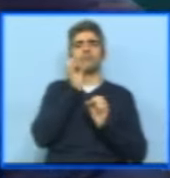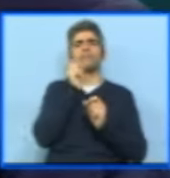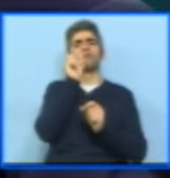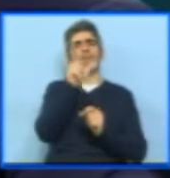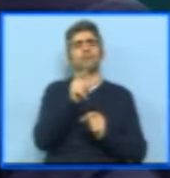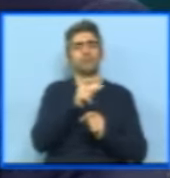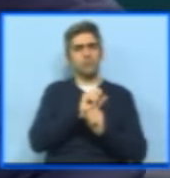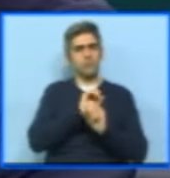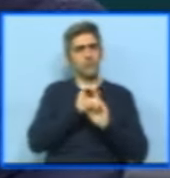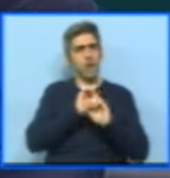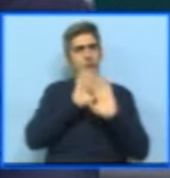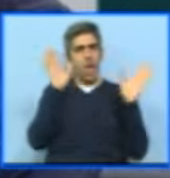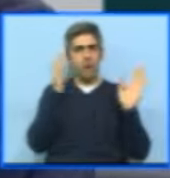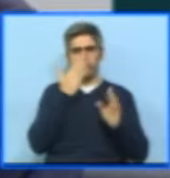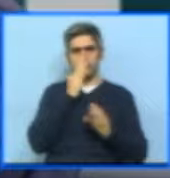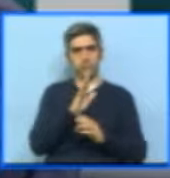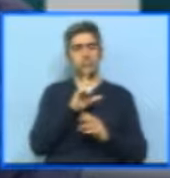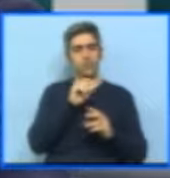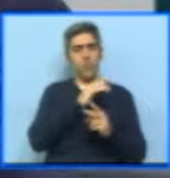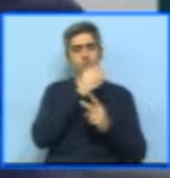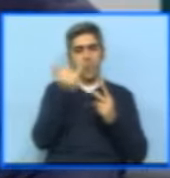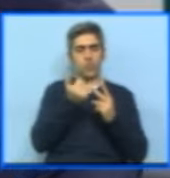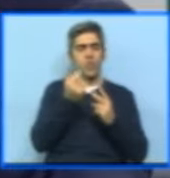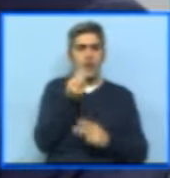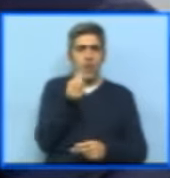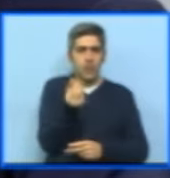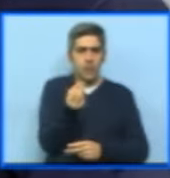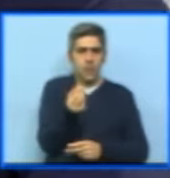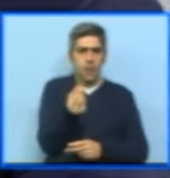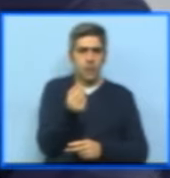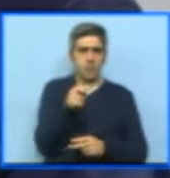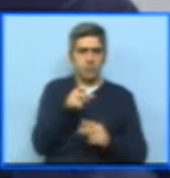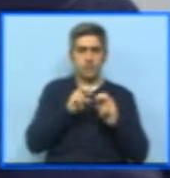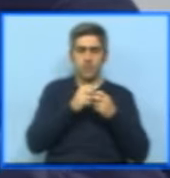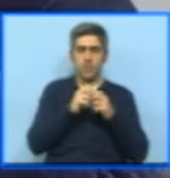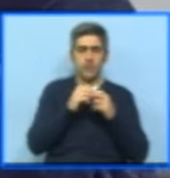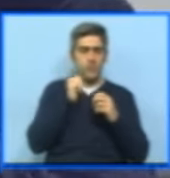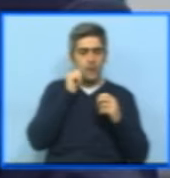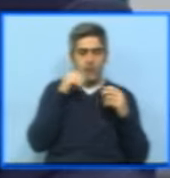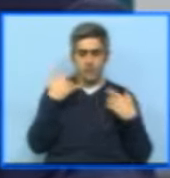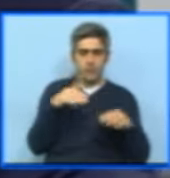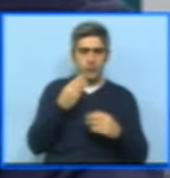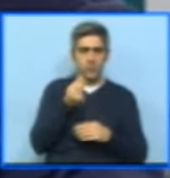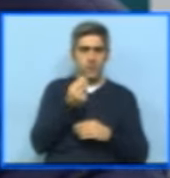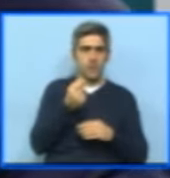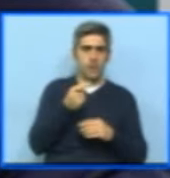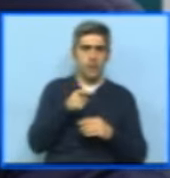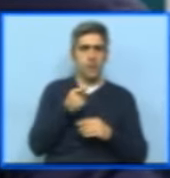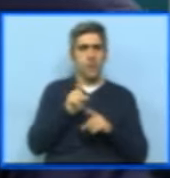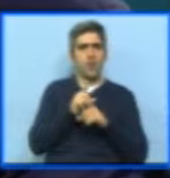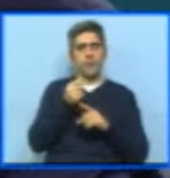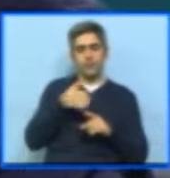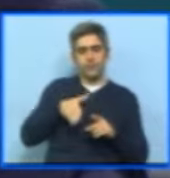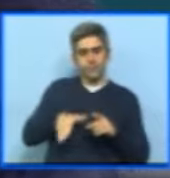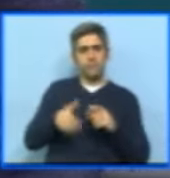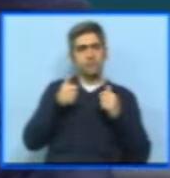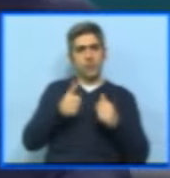frontal e claro. Segundo, o dinheiro. Essa desgraça do dinheiro que não há maneira de a gente o colocar no bolso como deve